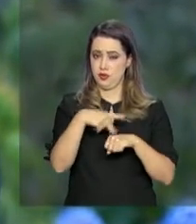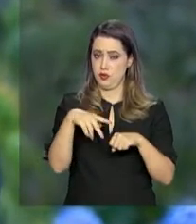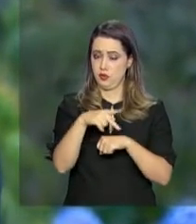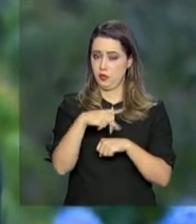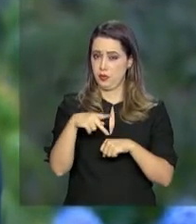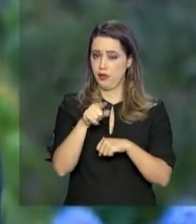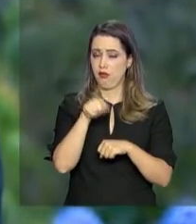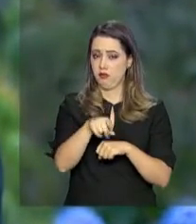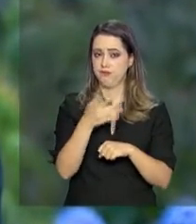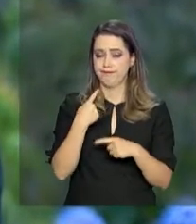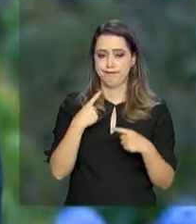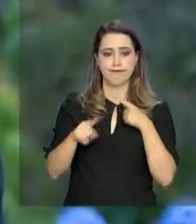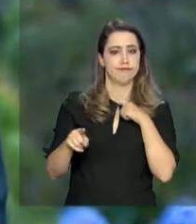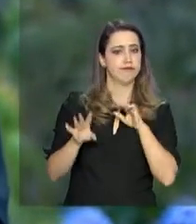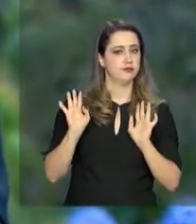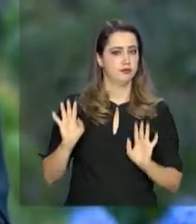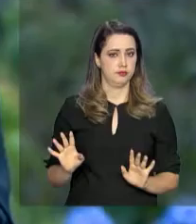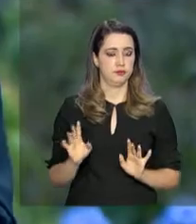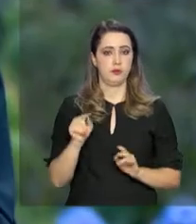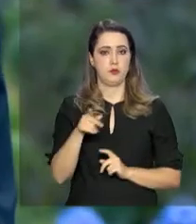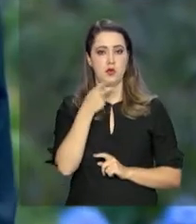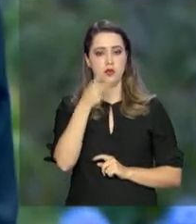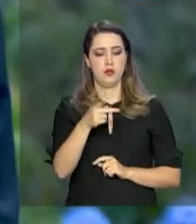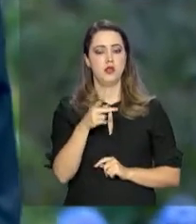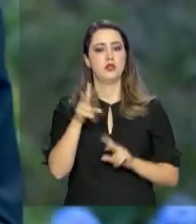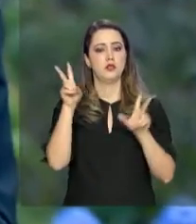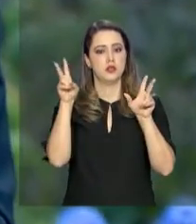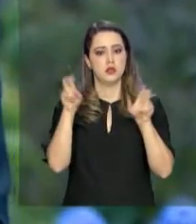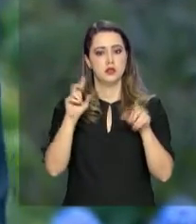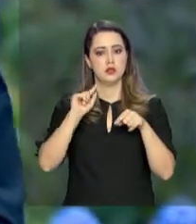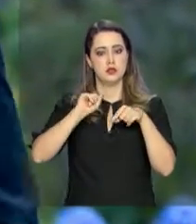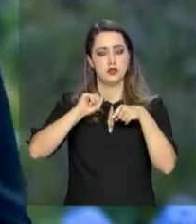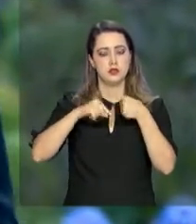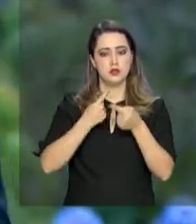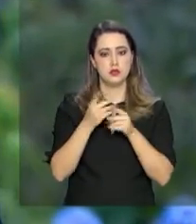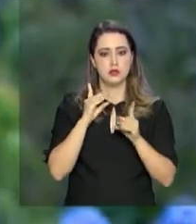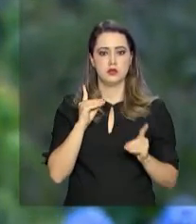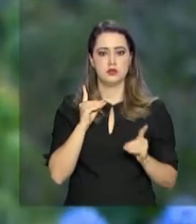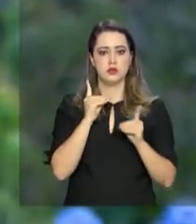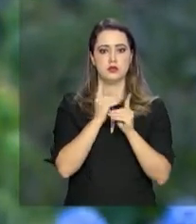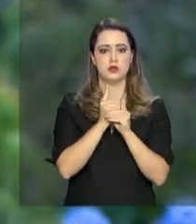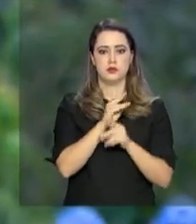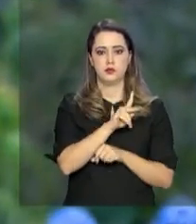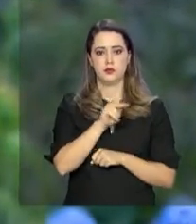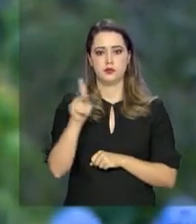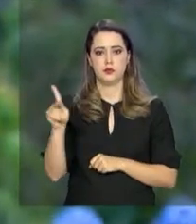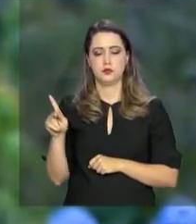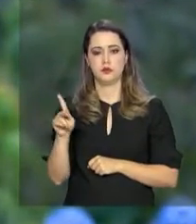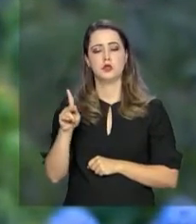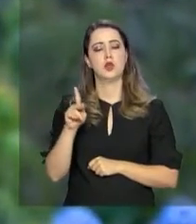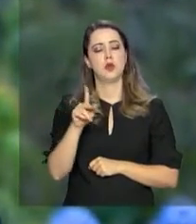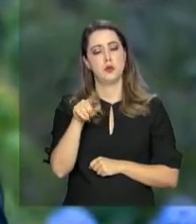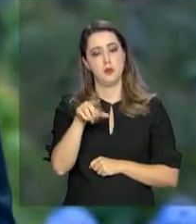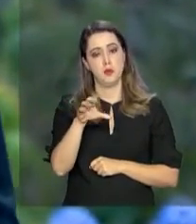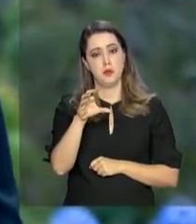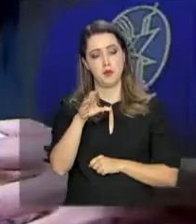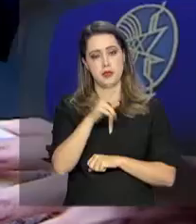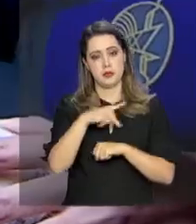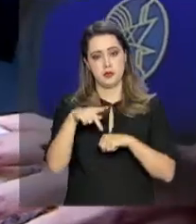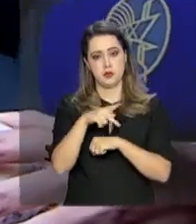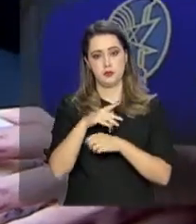o presidente michel temer falou sobre o assunto depois de se encontrar com o presidente jorge carlos fonseca